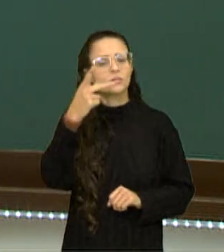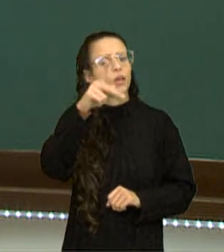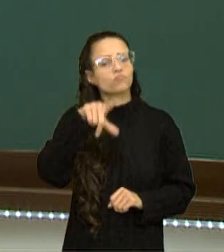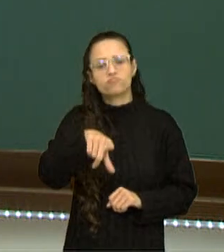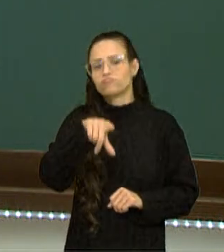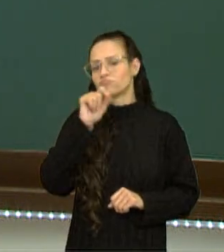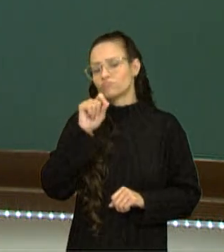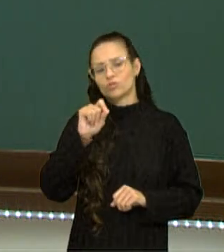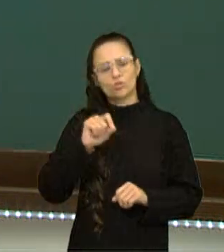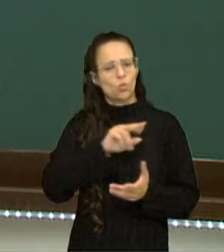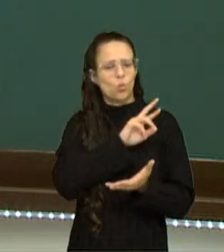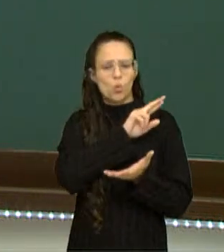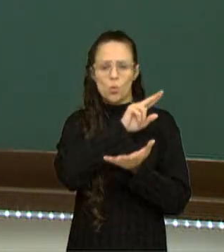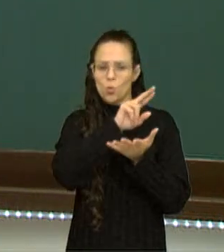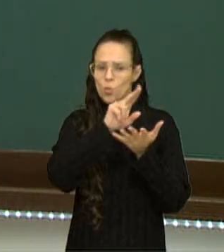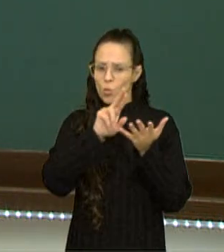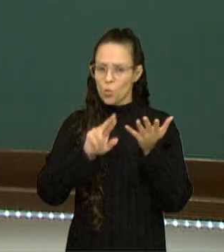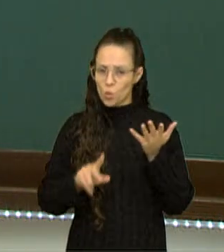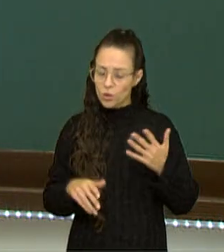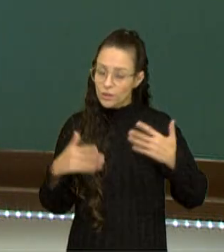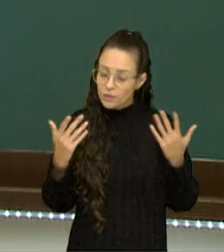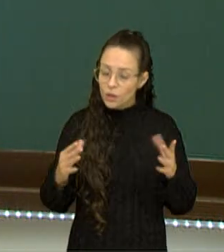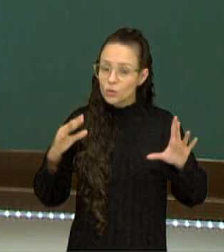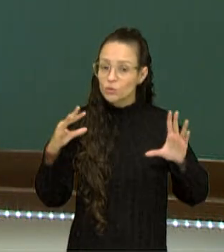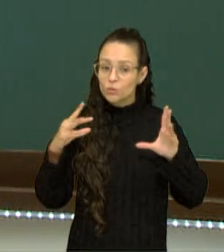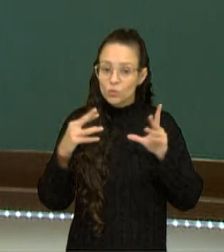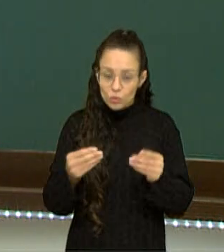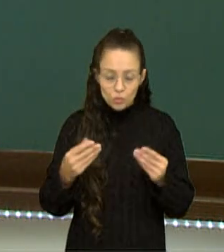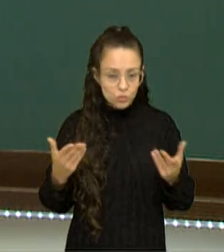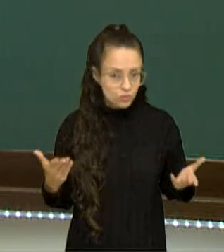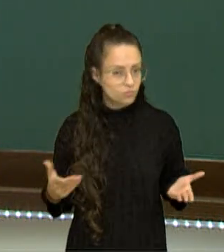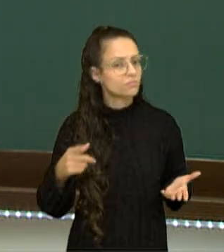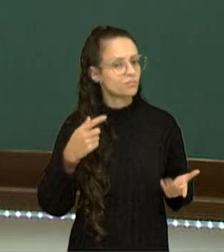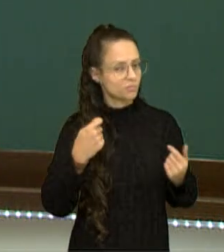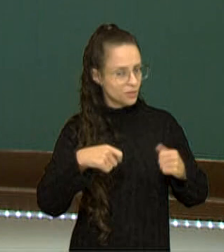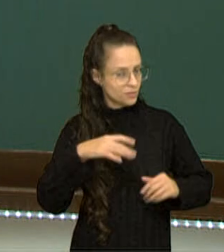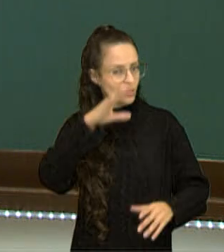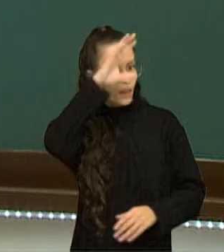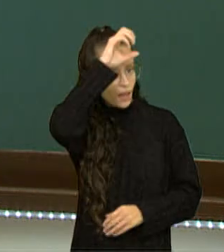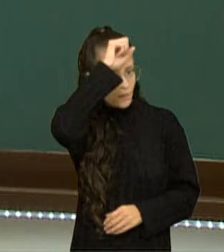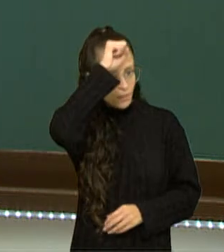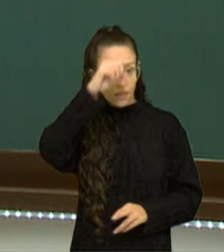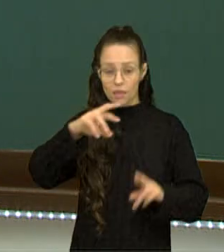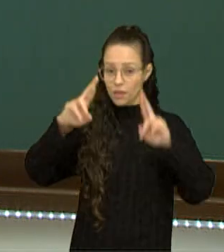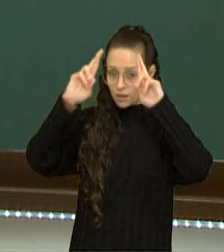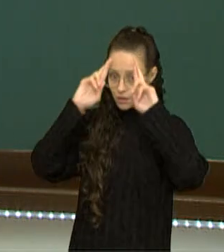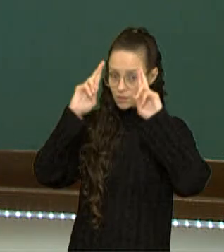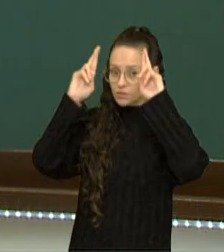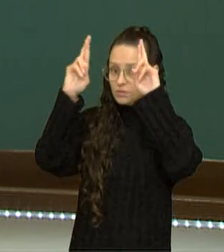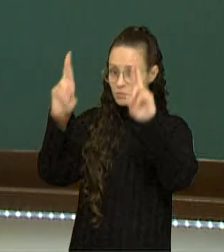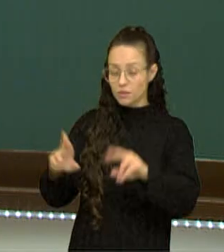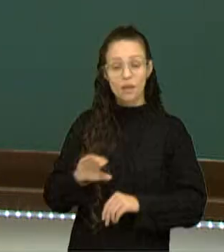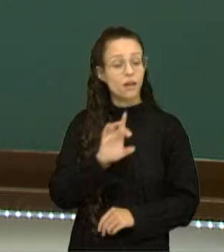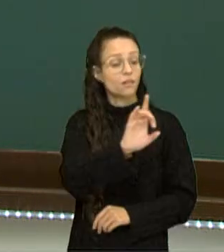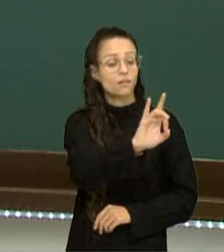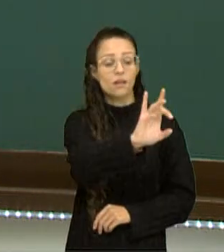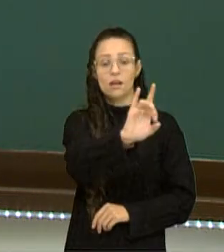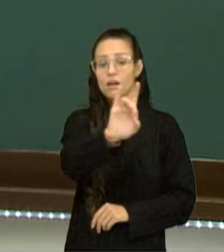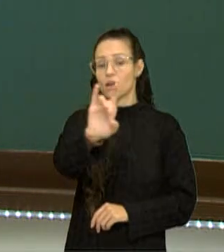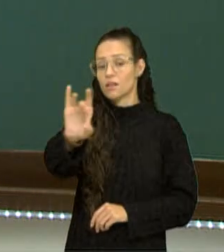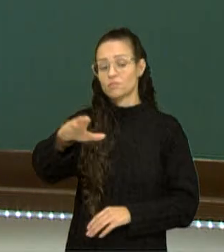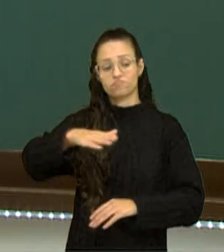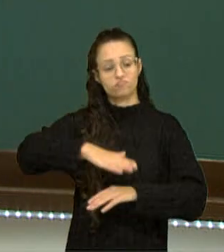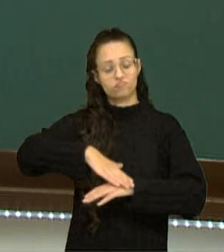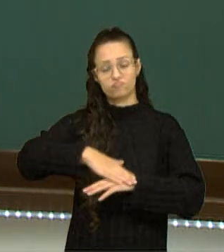preferências de um modo geral, tá? Então, tudo isso a gente precisa aprender a respeitar. Cada um tem sua maneira